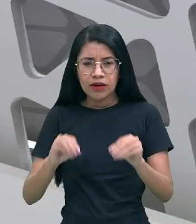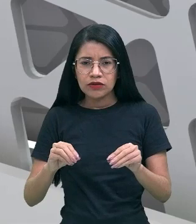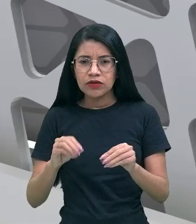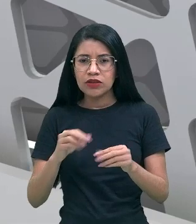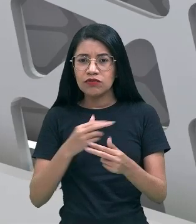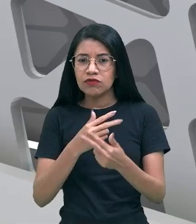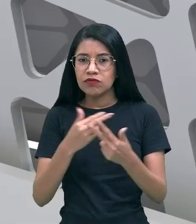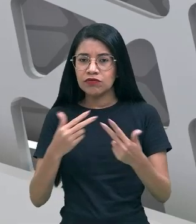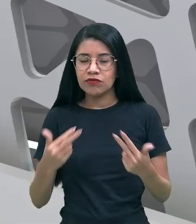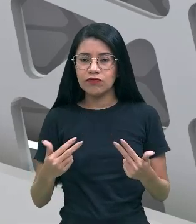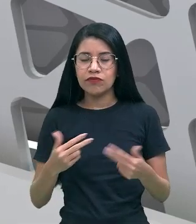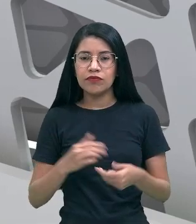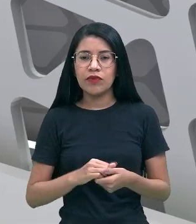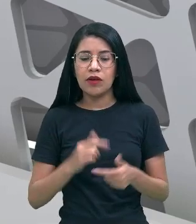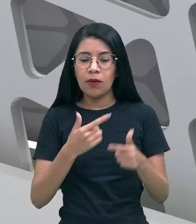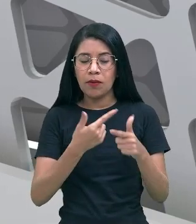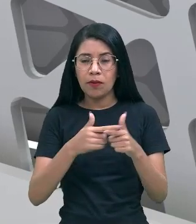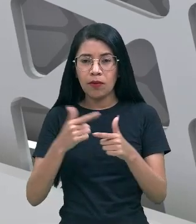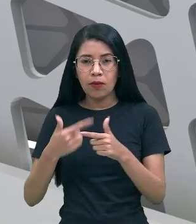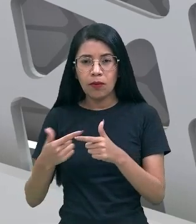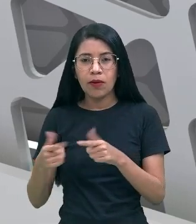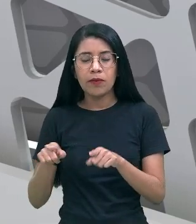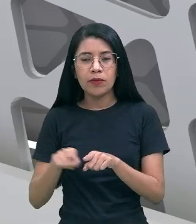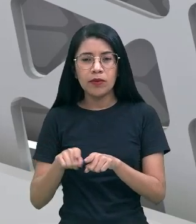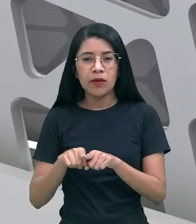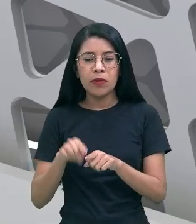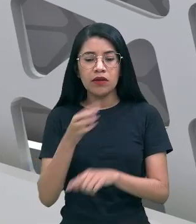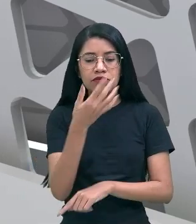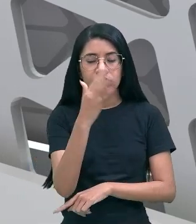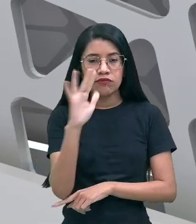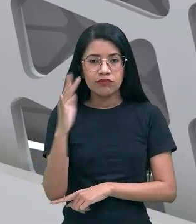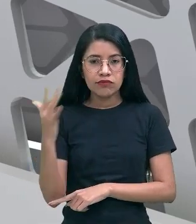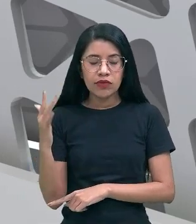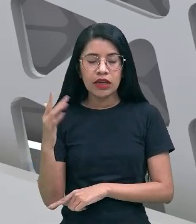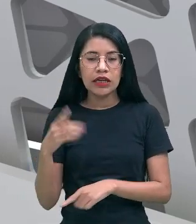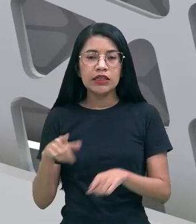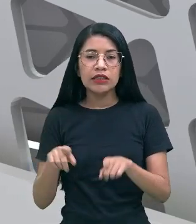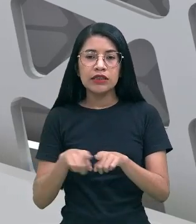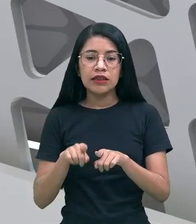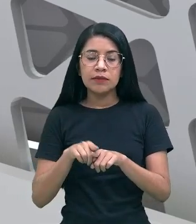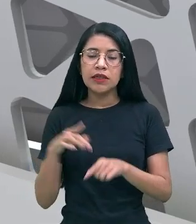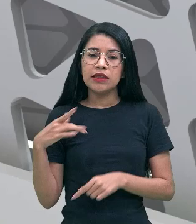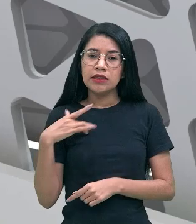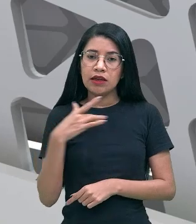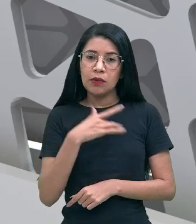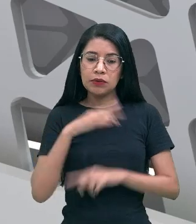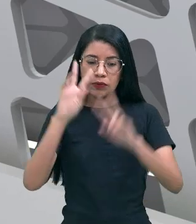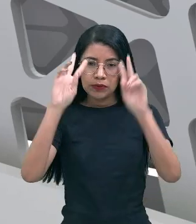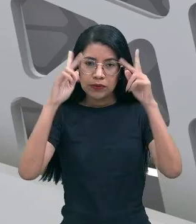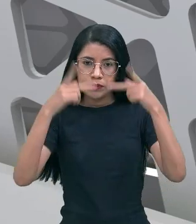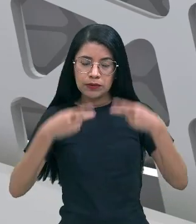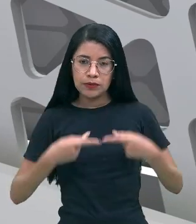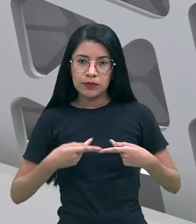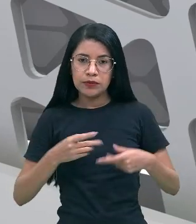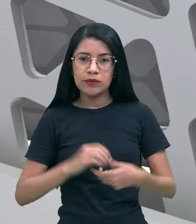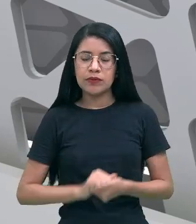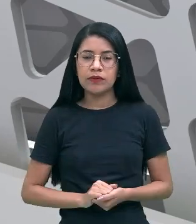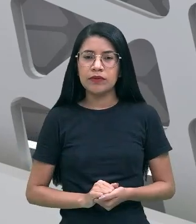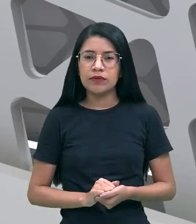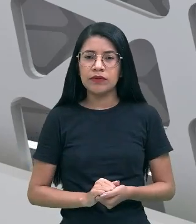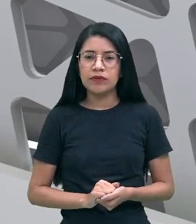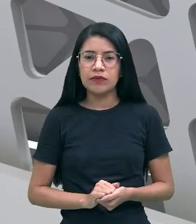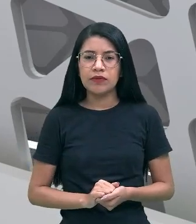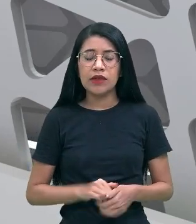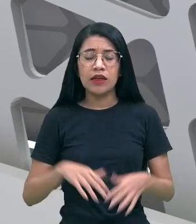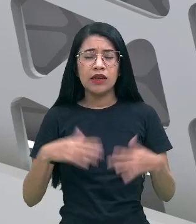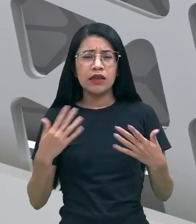tenho problemas tanto ao meio ambiente quanto à saúde dos seres humanos. Professora, quer dizer então